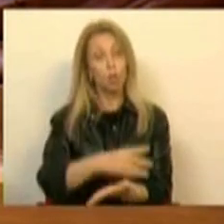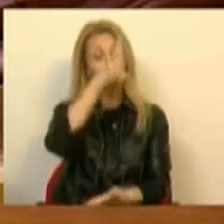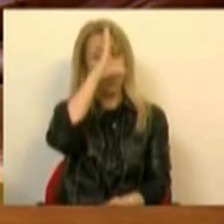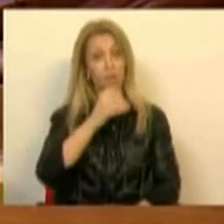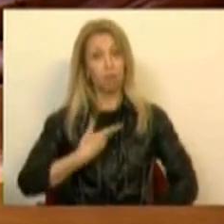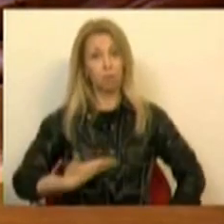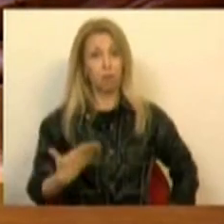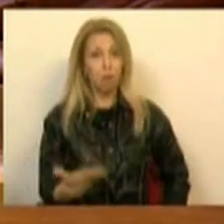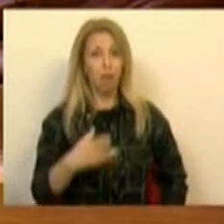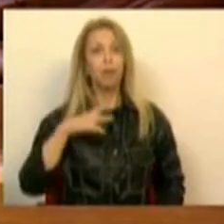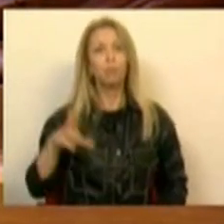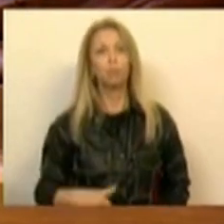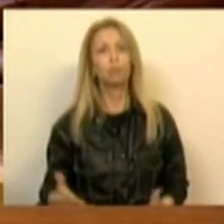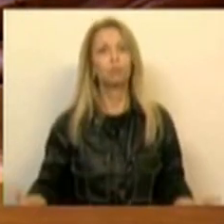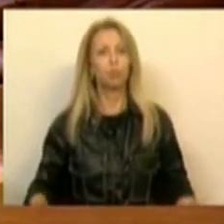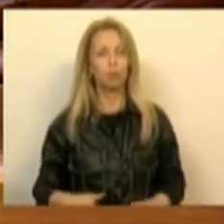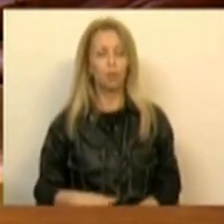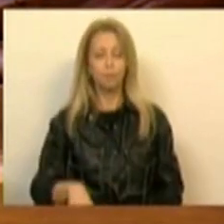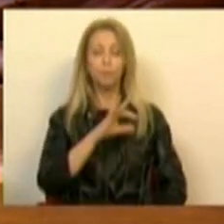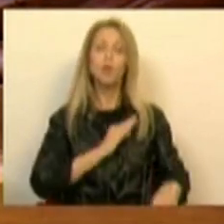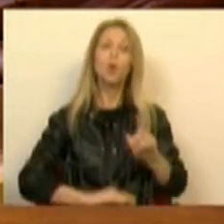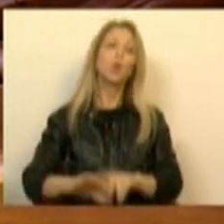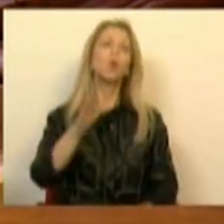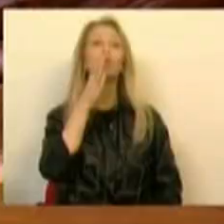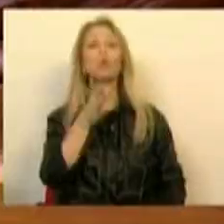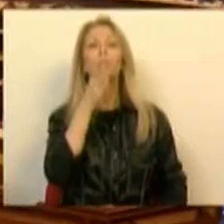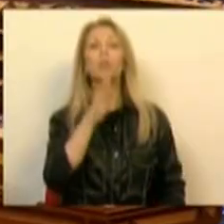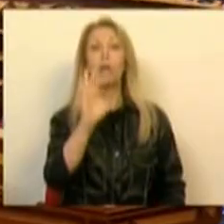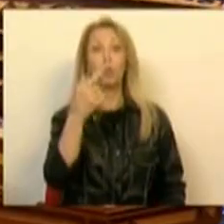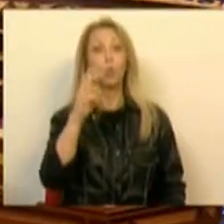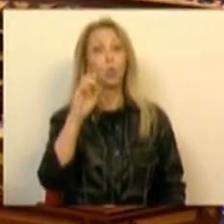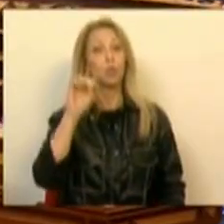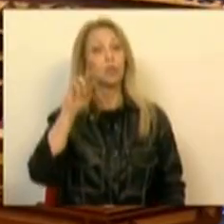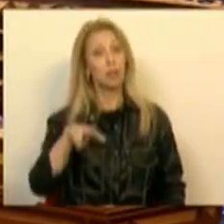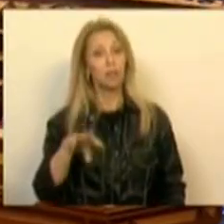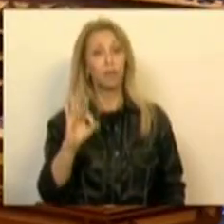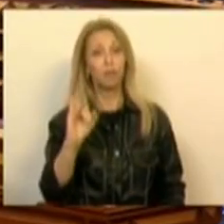Portugal. Aponta o Senhor Deputado Coutrinho Figueiredo.